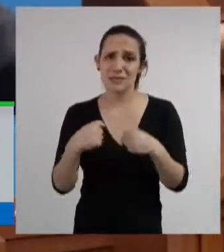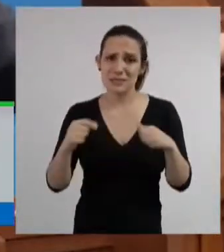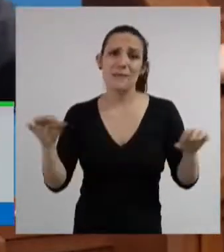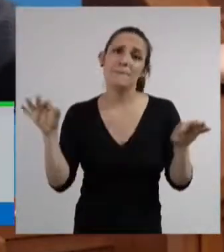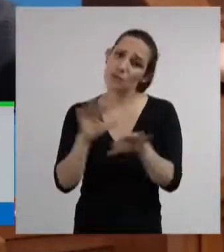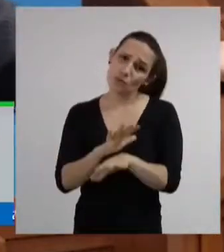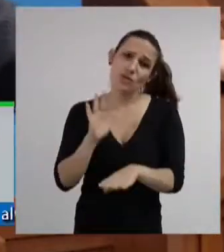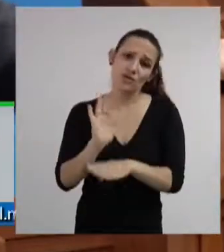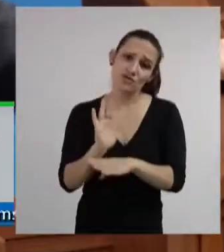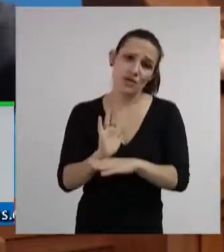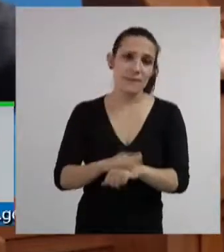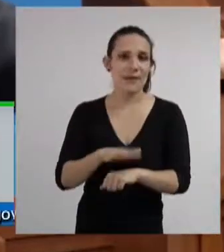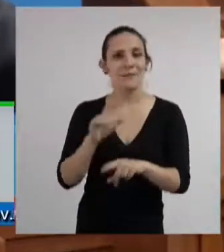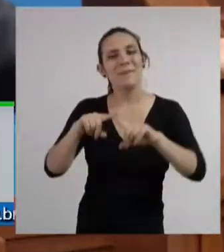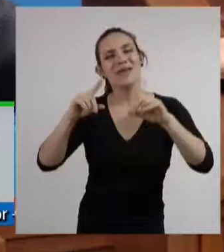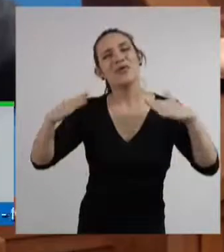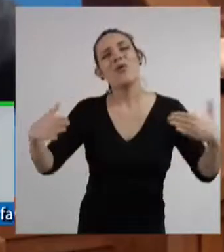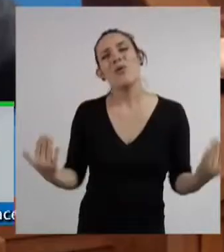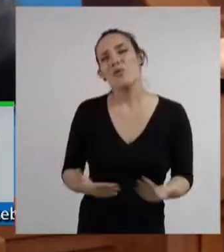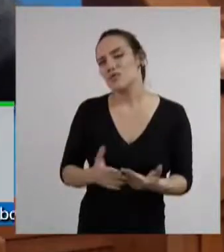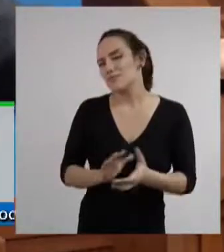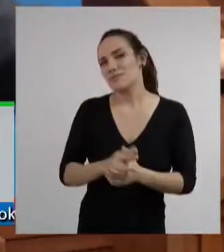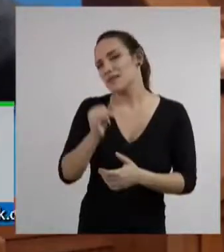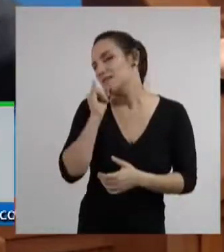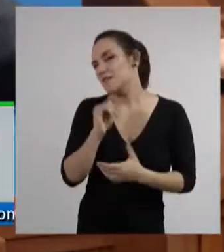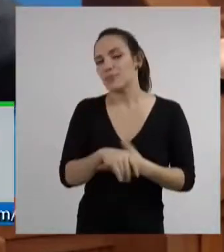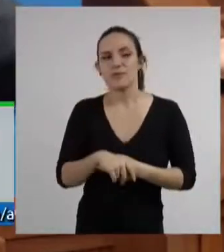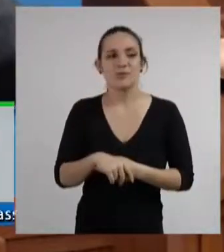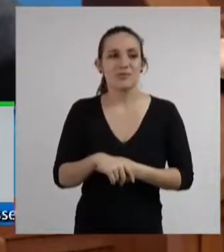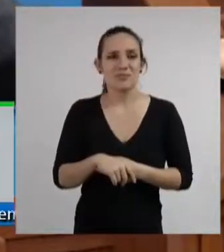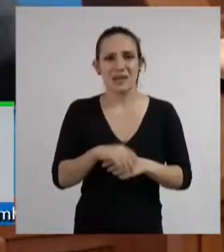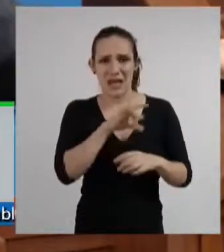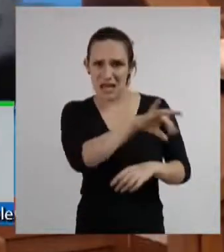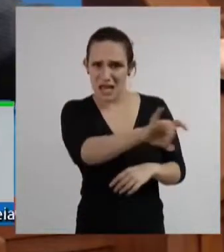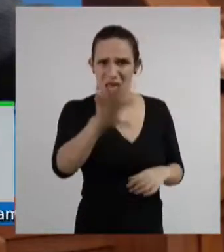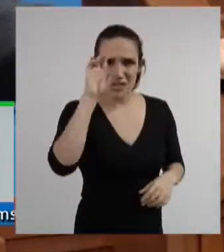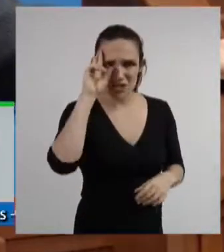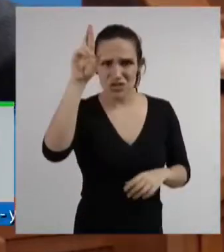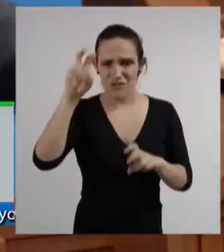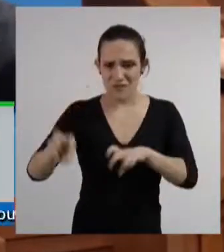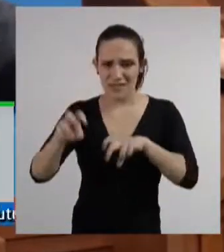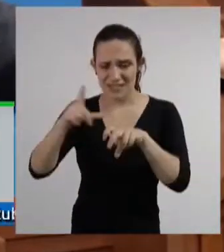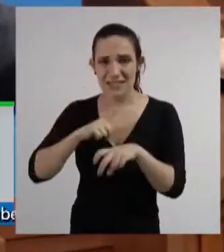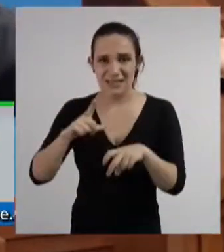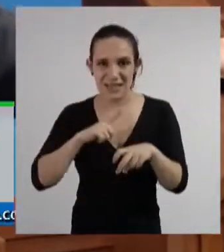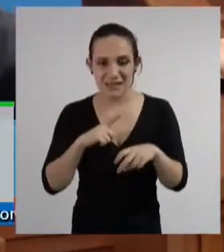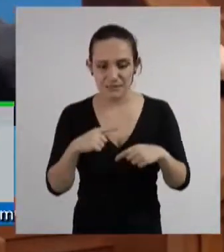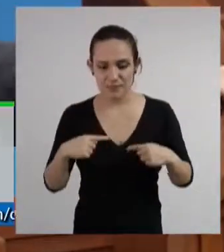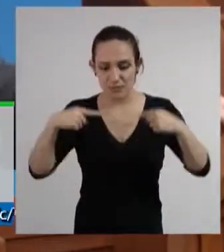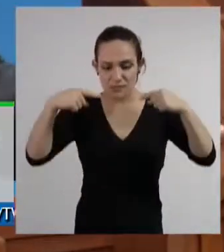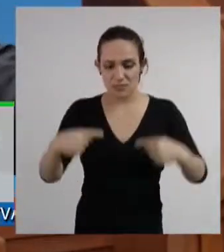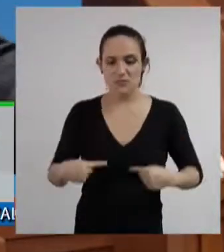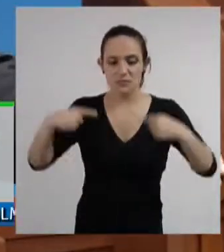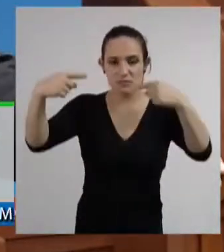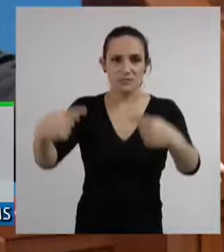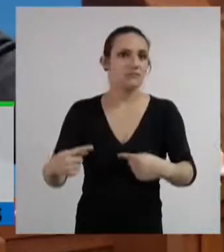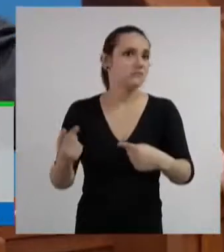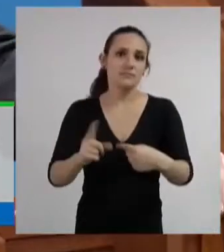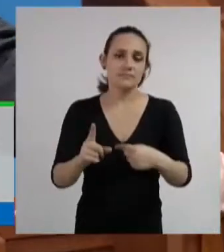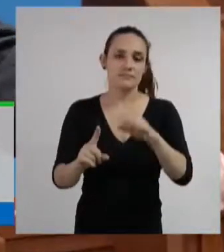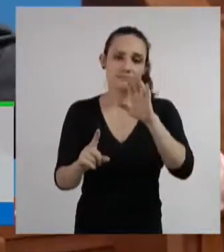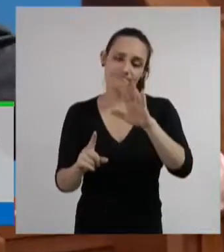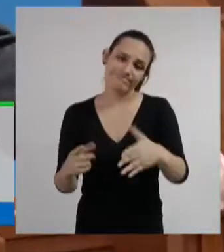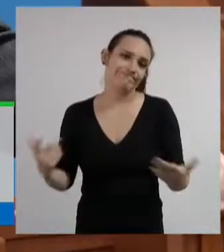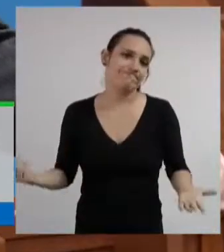Hoje, dificilmente, o produtor rural não tem a sua pá carregadeira. Tal. Na região de Carapó, muito produtor tem até patrola, porque